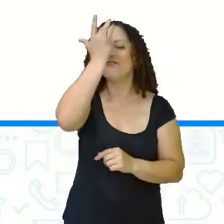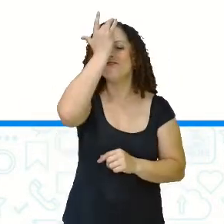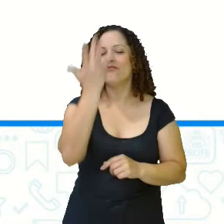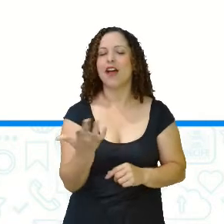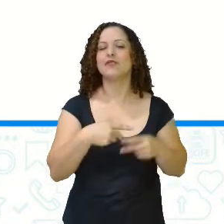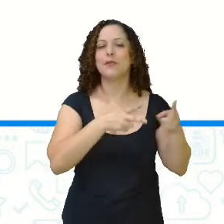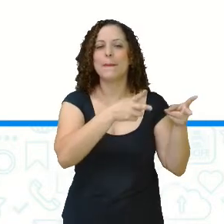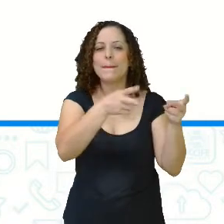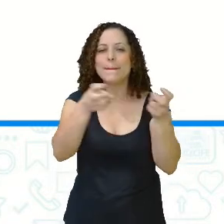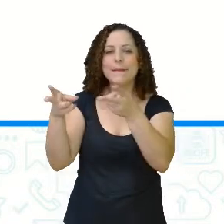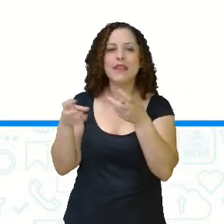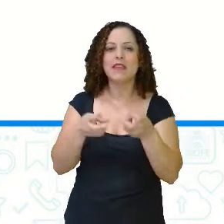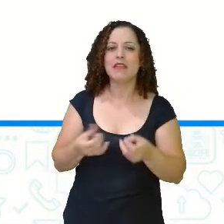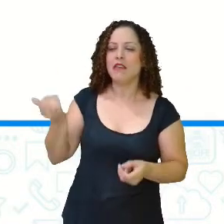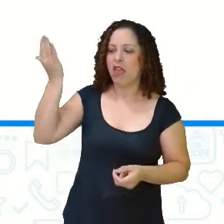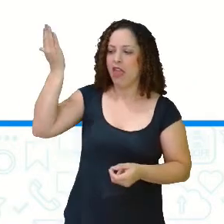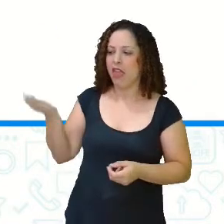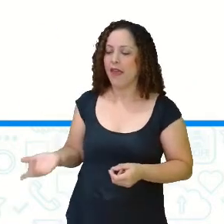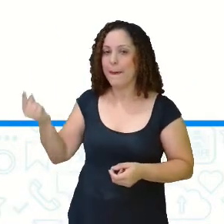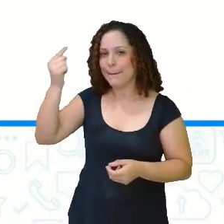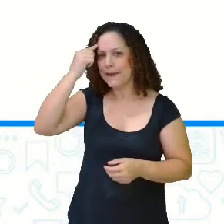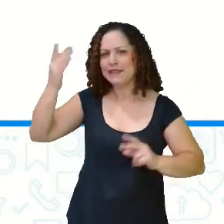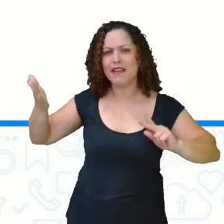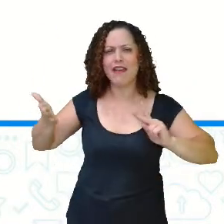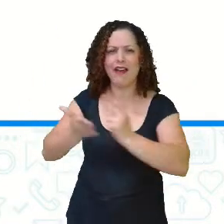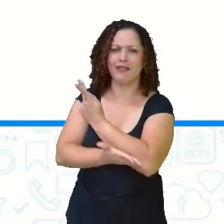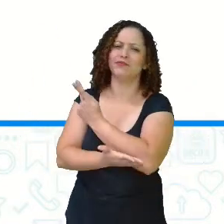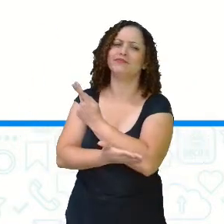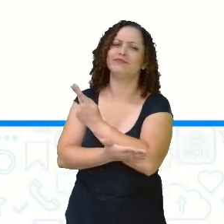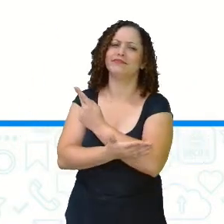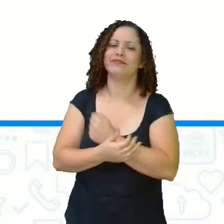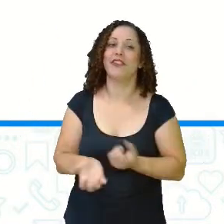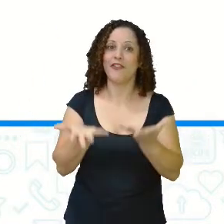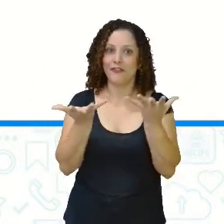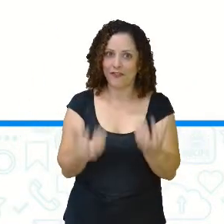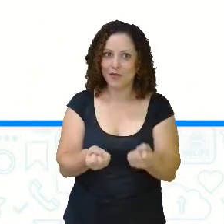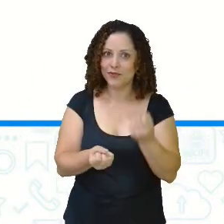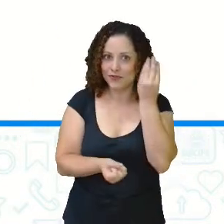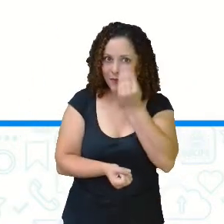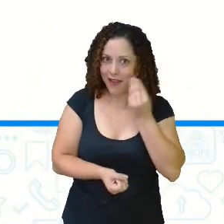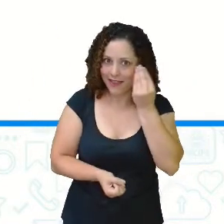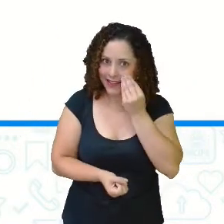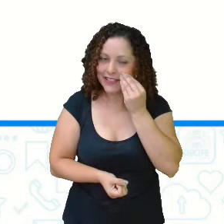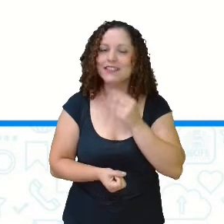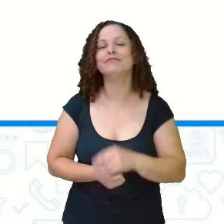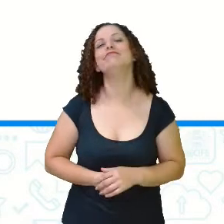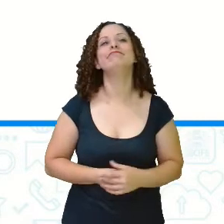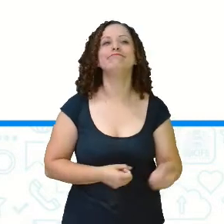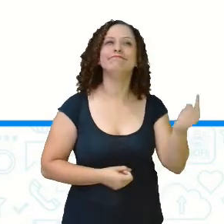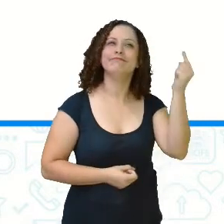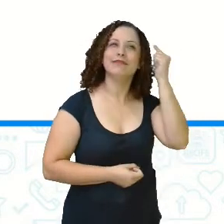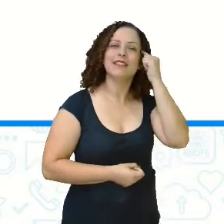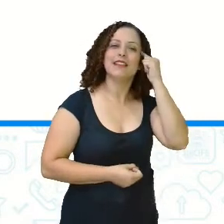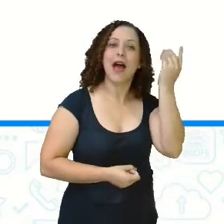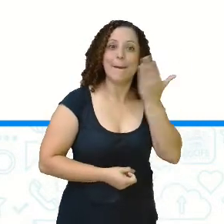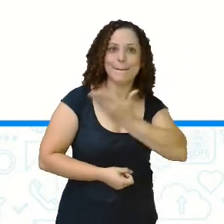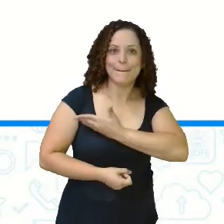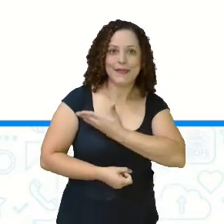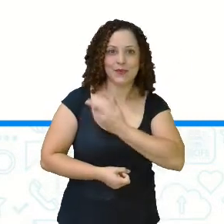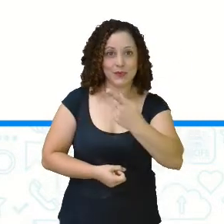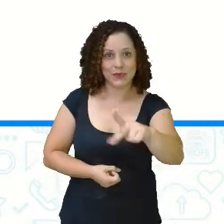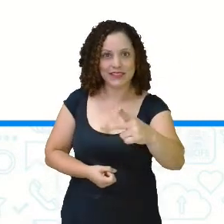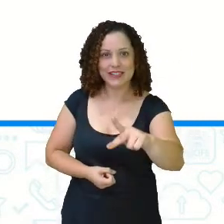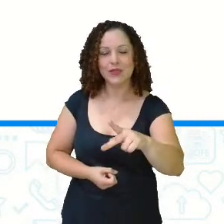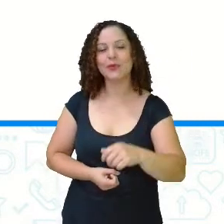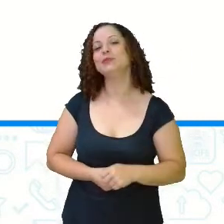pessoa assim não pensa direito. Vamos fazer um teste? Pense em um amiguinho seu e